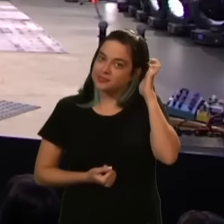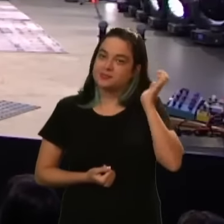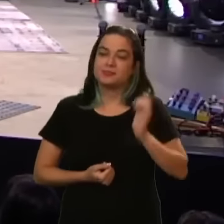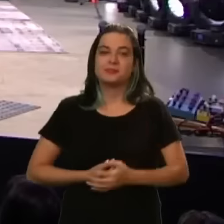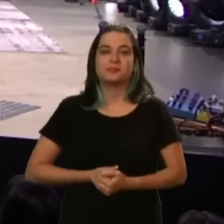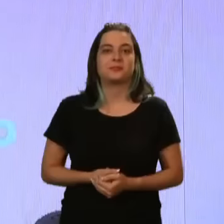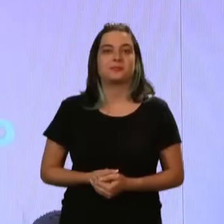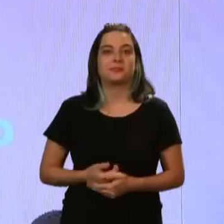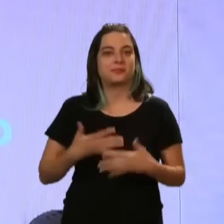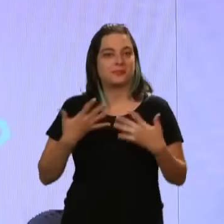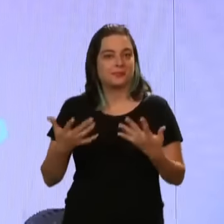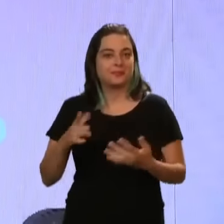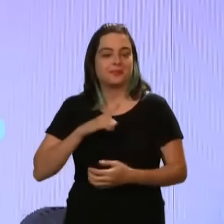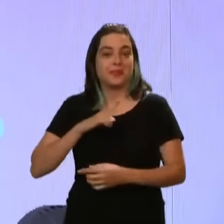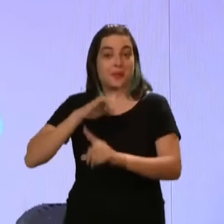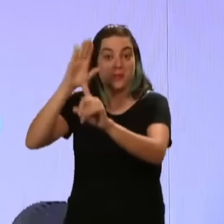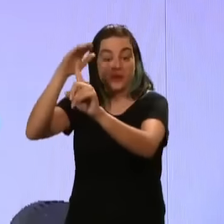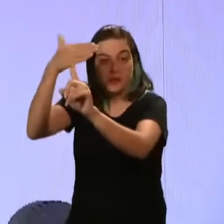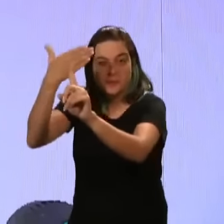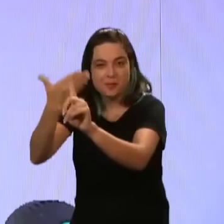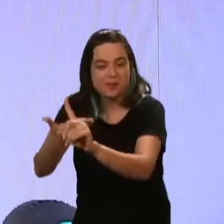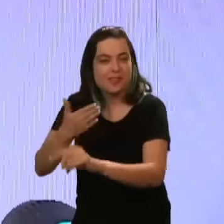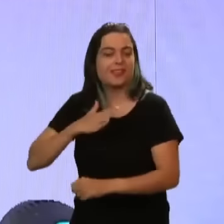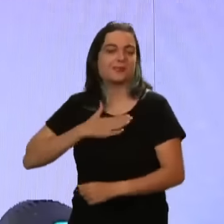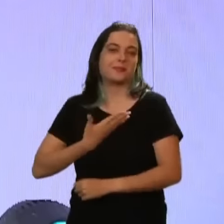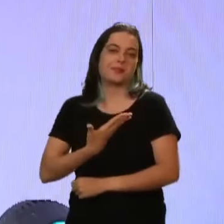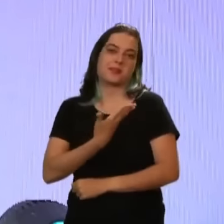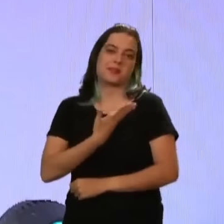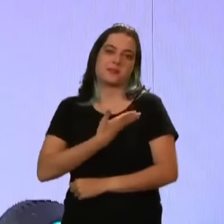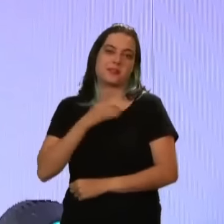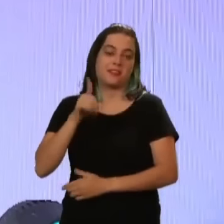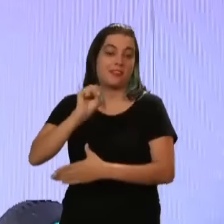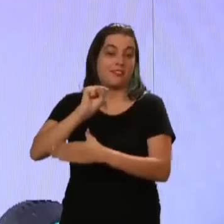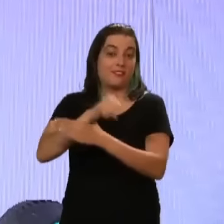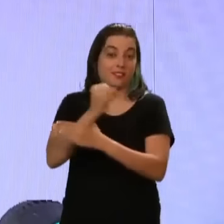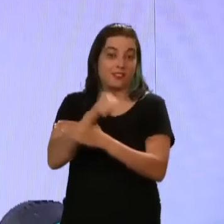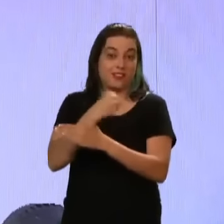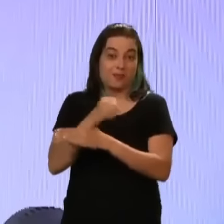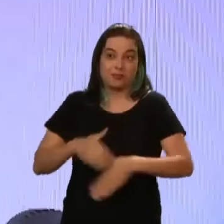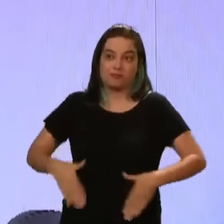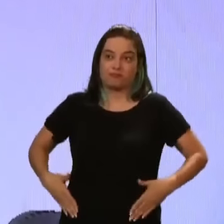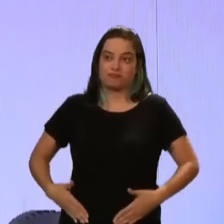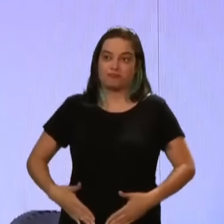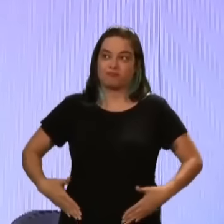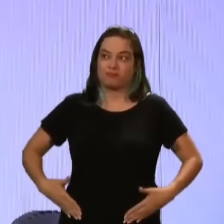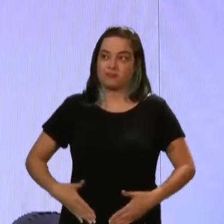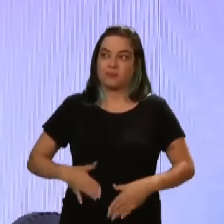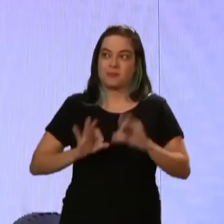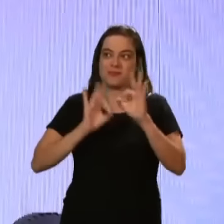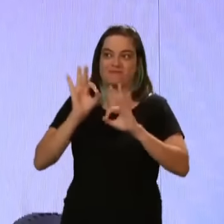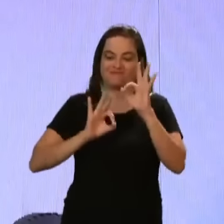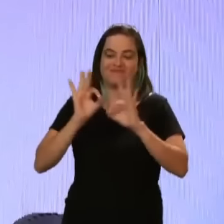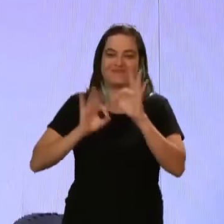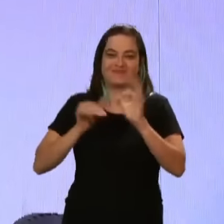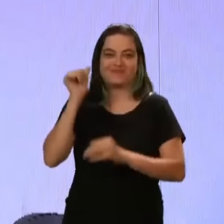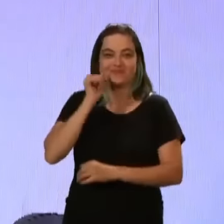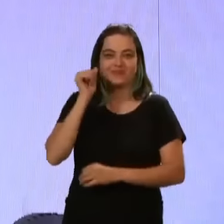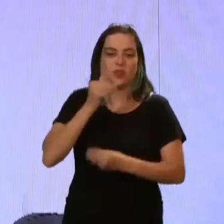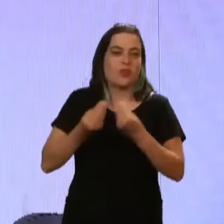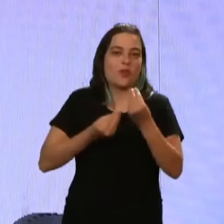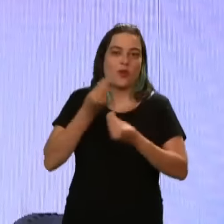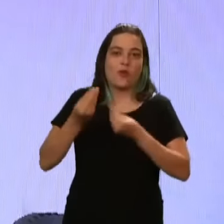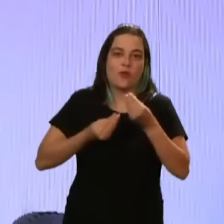Fica aí uma homenagem para uma amiga minha, que é fisioterapeuta pélvica, prepara as mulheres para os partos, e tudo